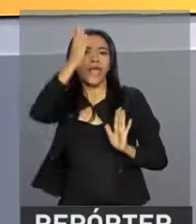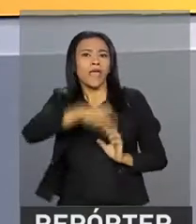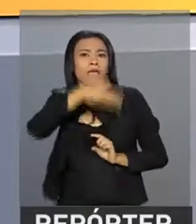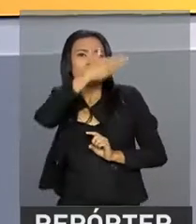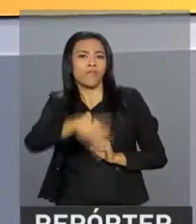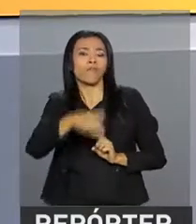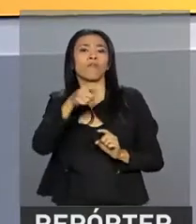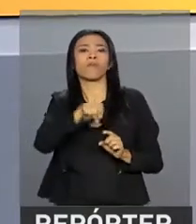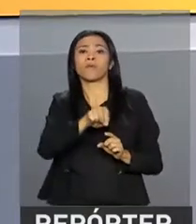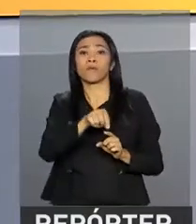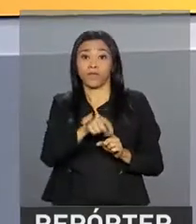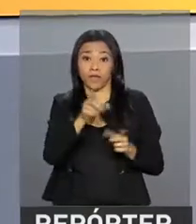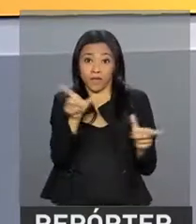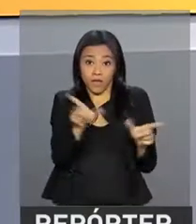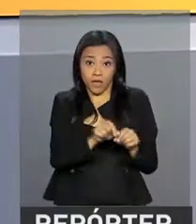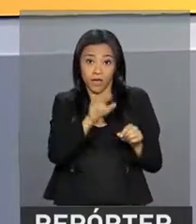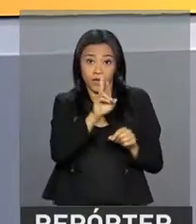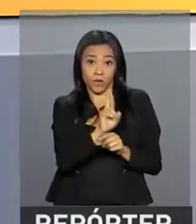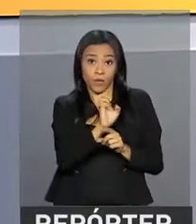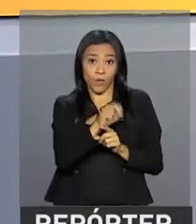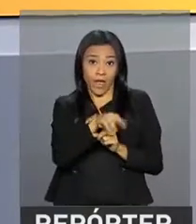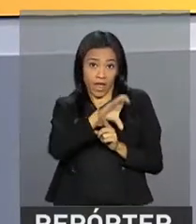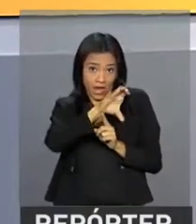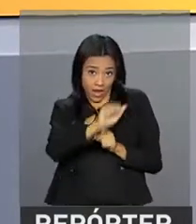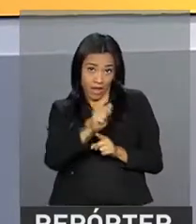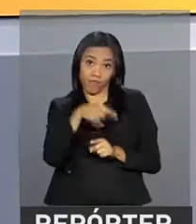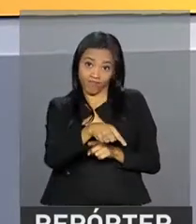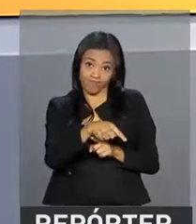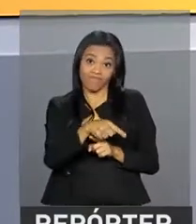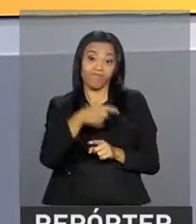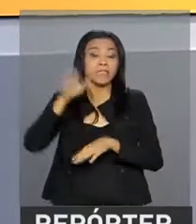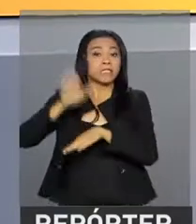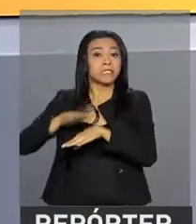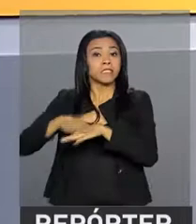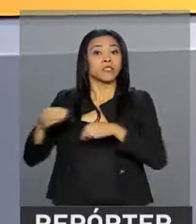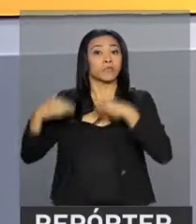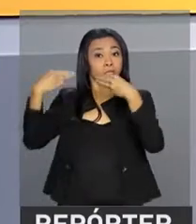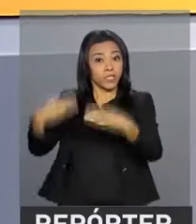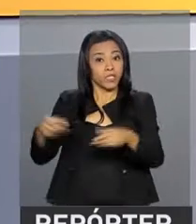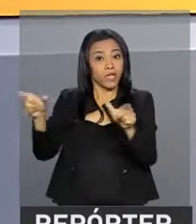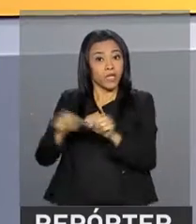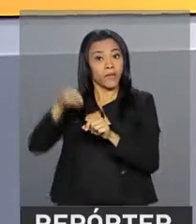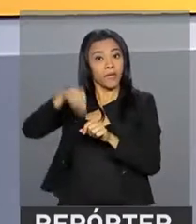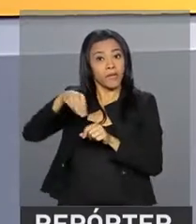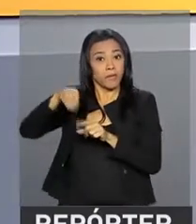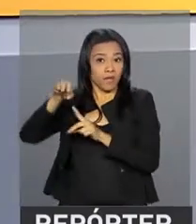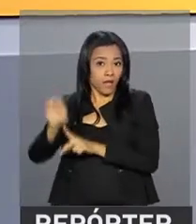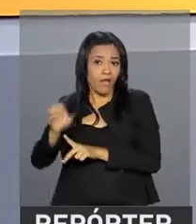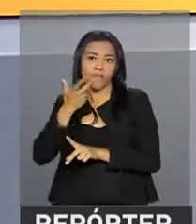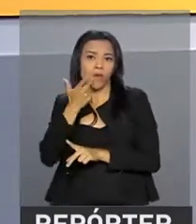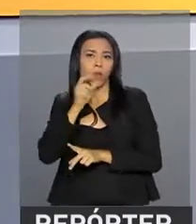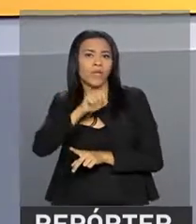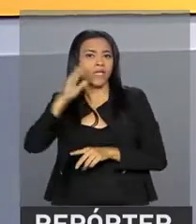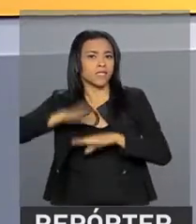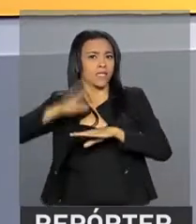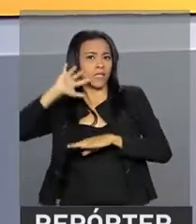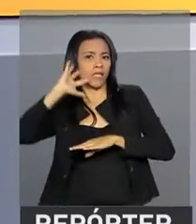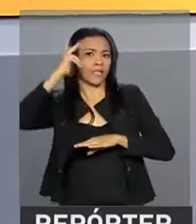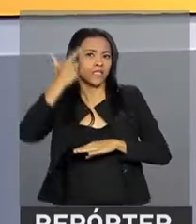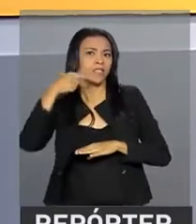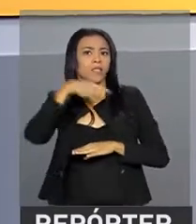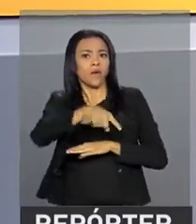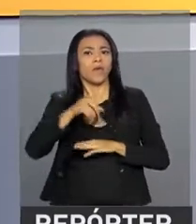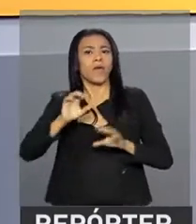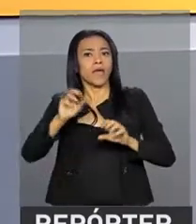extinção da reserva nacional do cobre e associados arranca segundo o ministério de minas e energia essa decisão restabelece as